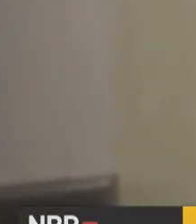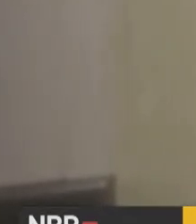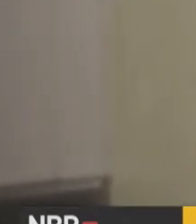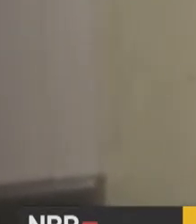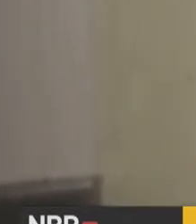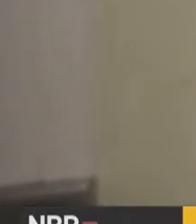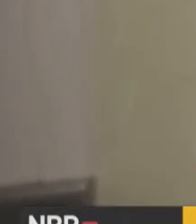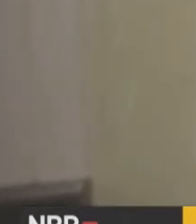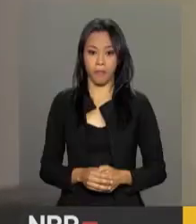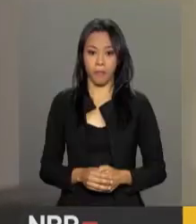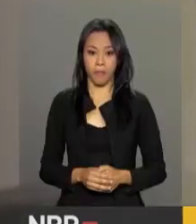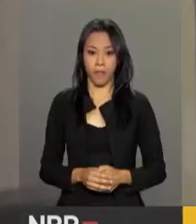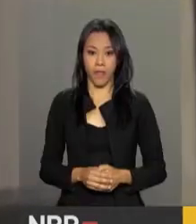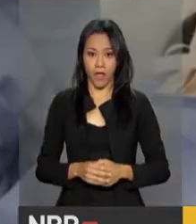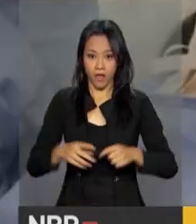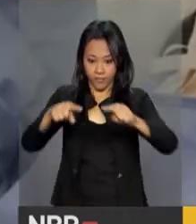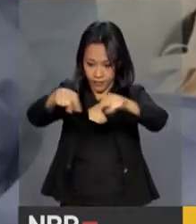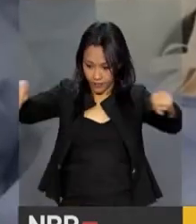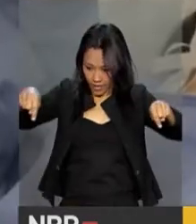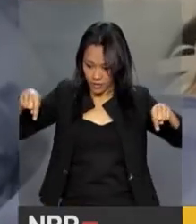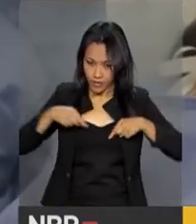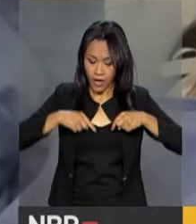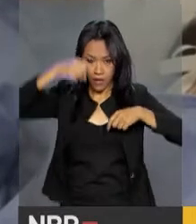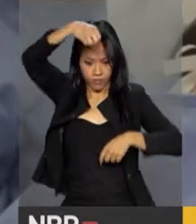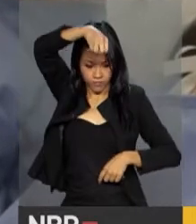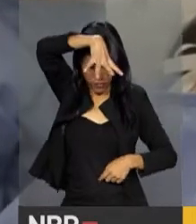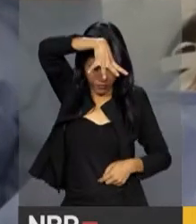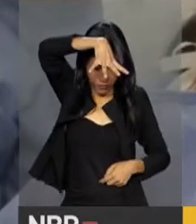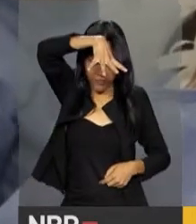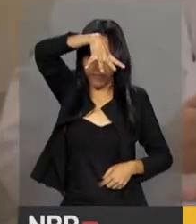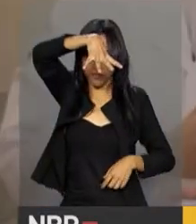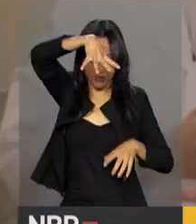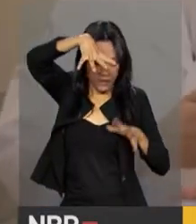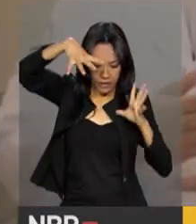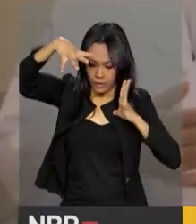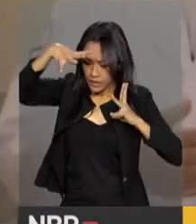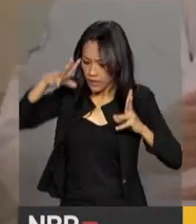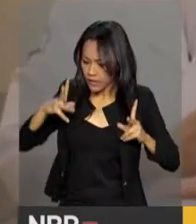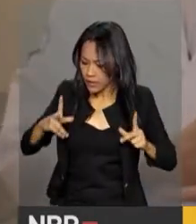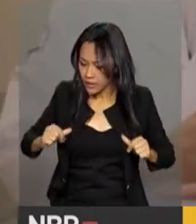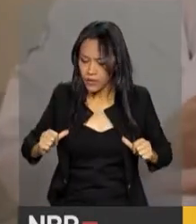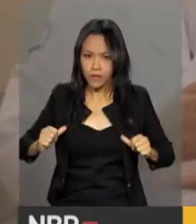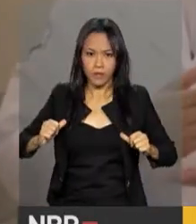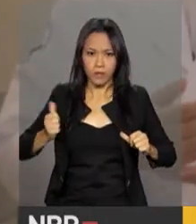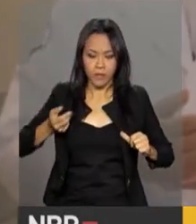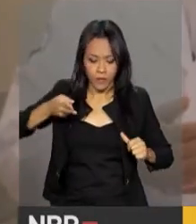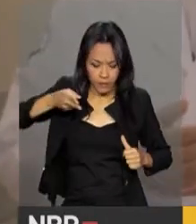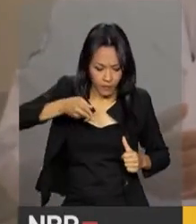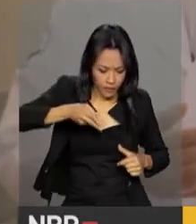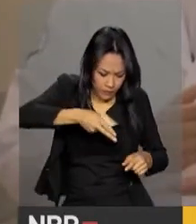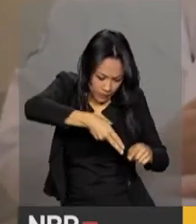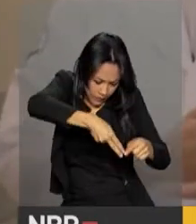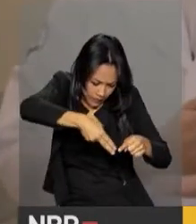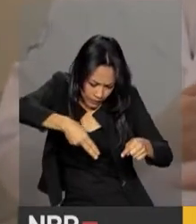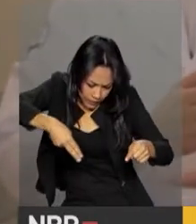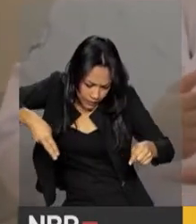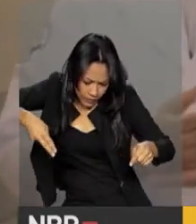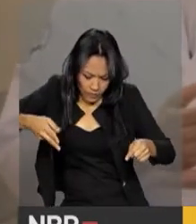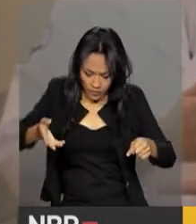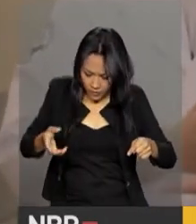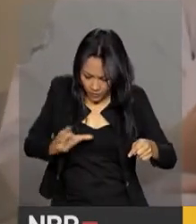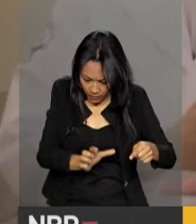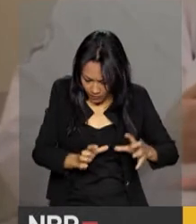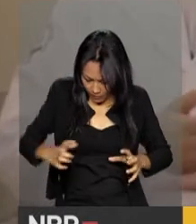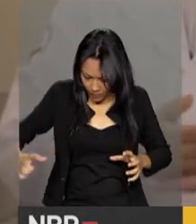o chefão cirúrgico todo o cuidado com a questão de assepsia higiene cuidados com materiais é